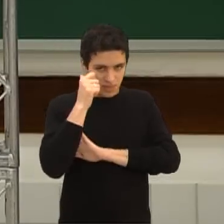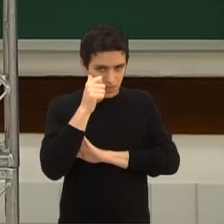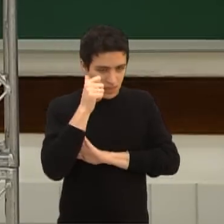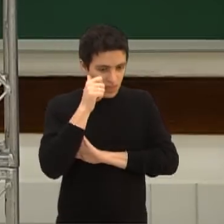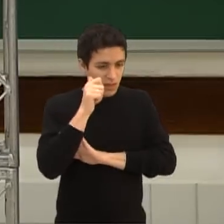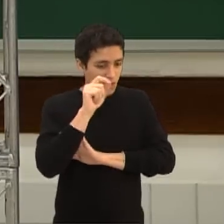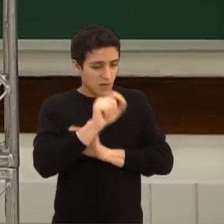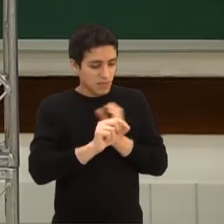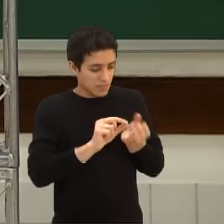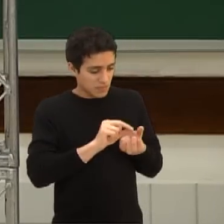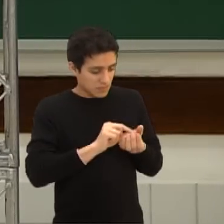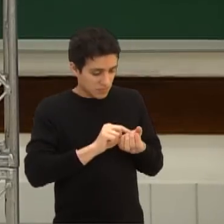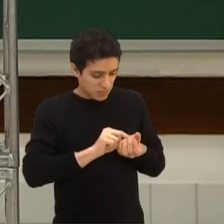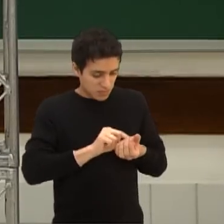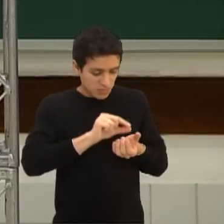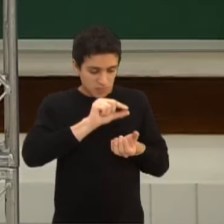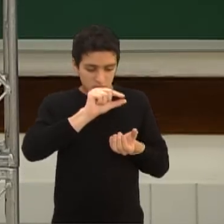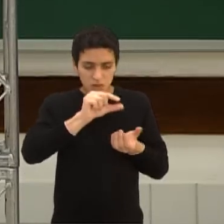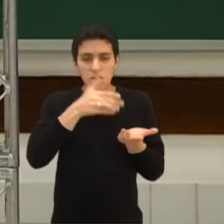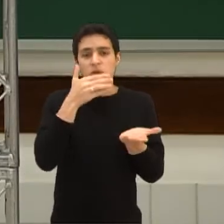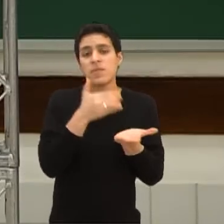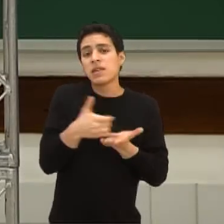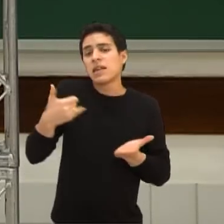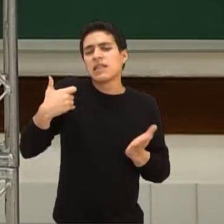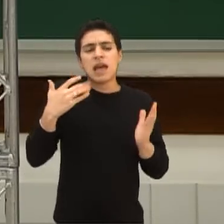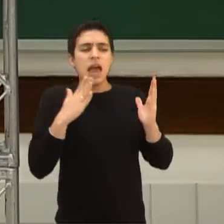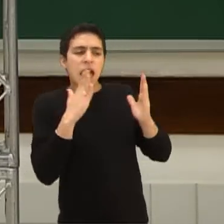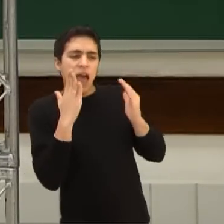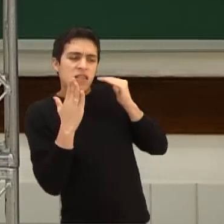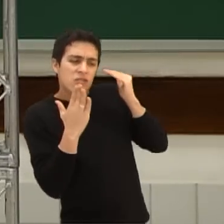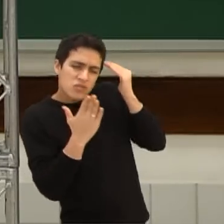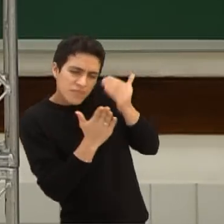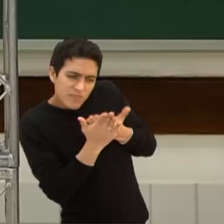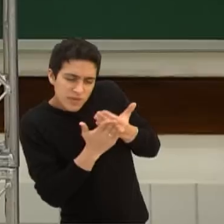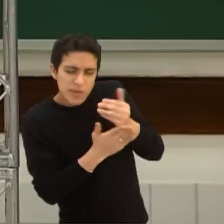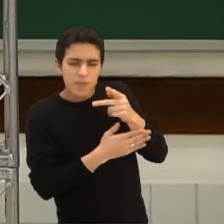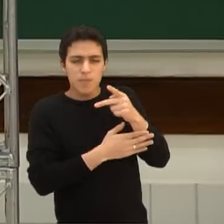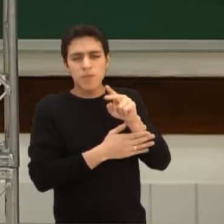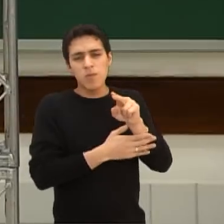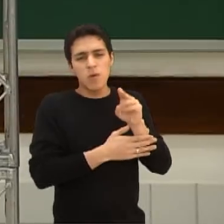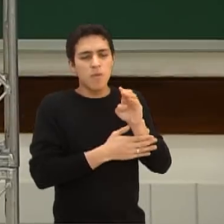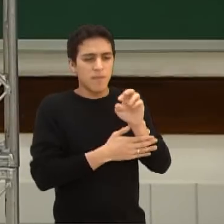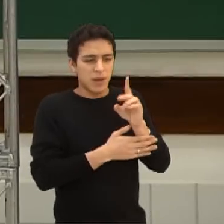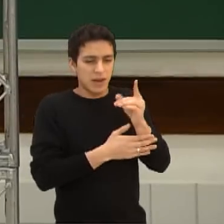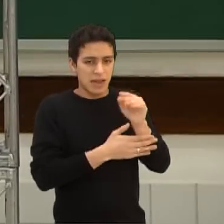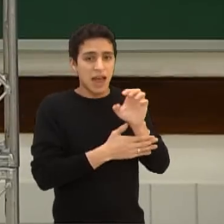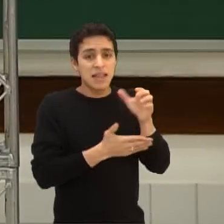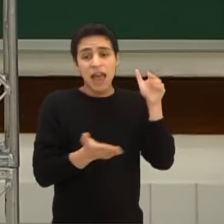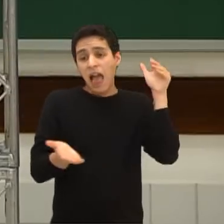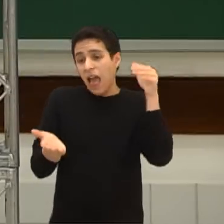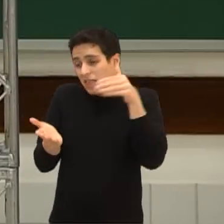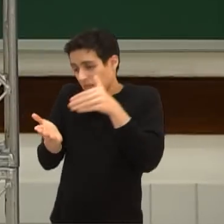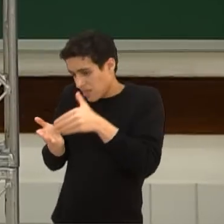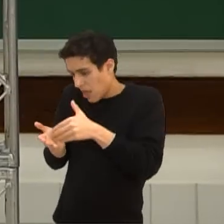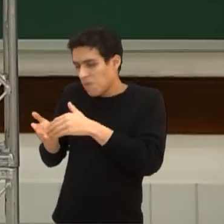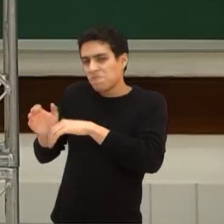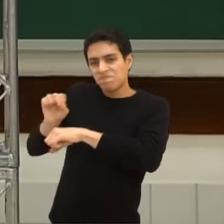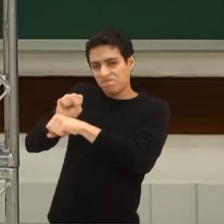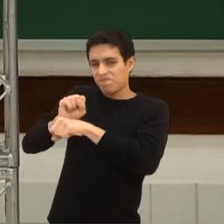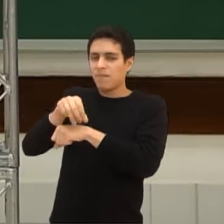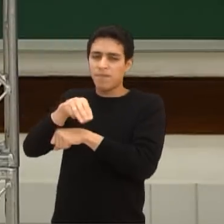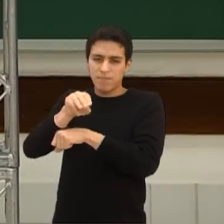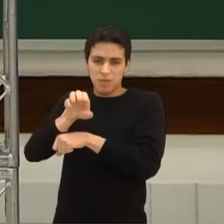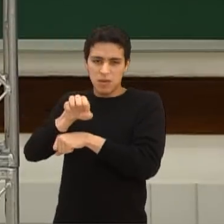que a ovulação começa na puberdade da menina e vai até a fase que a gente chama de menopausa, daí se encerra, né,